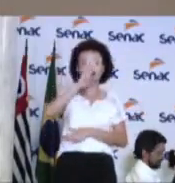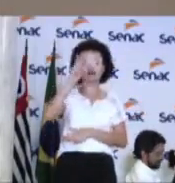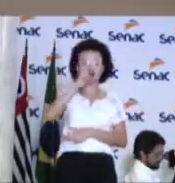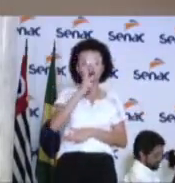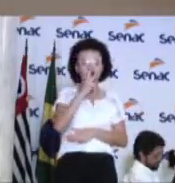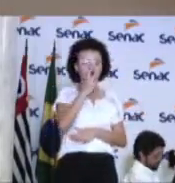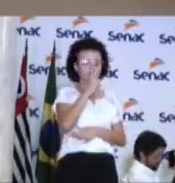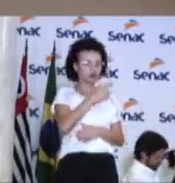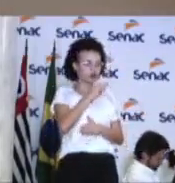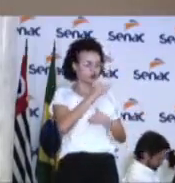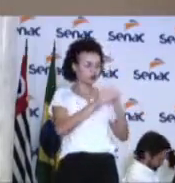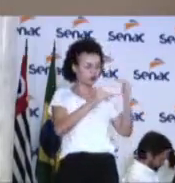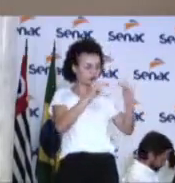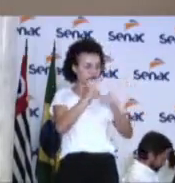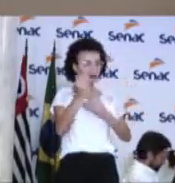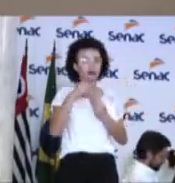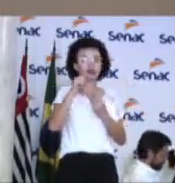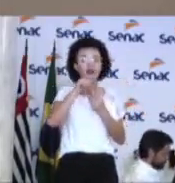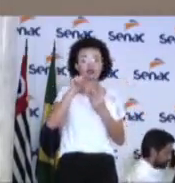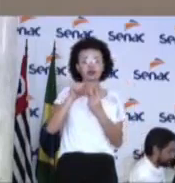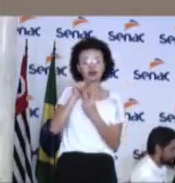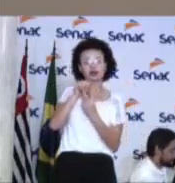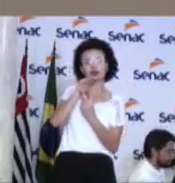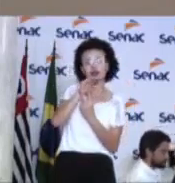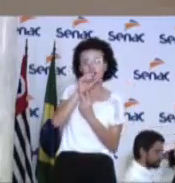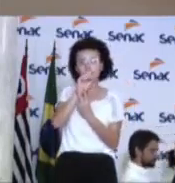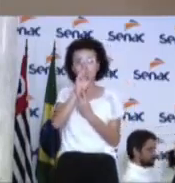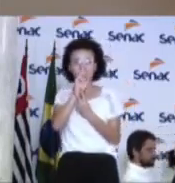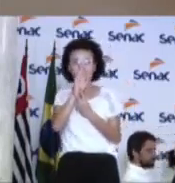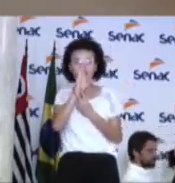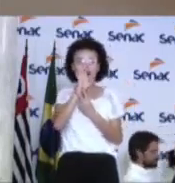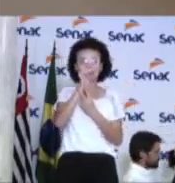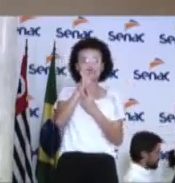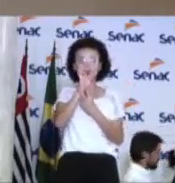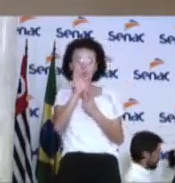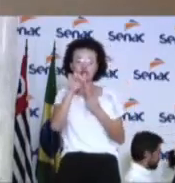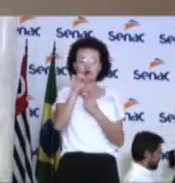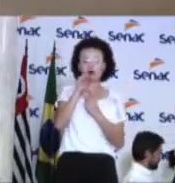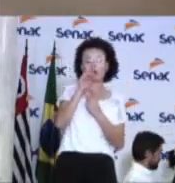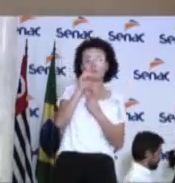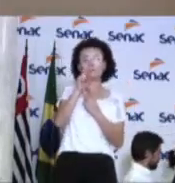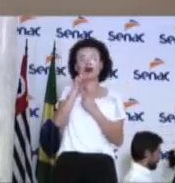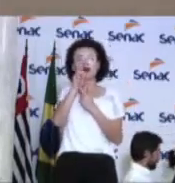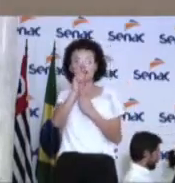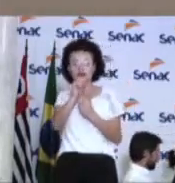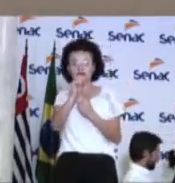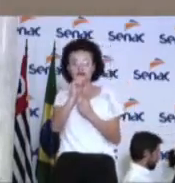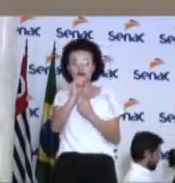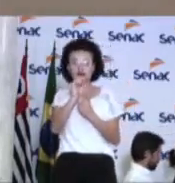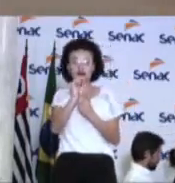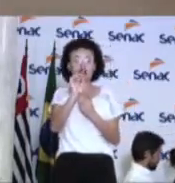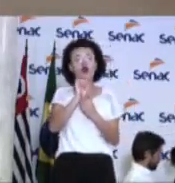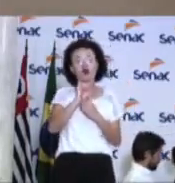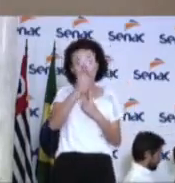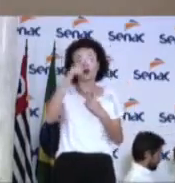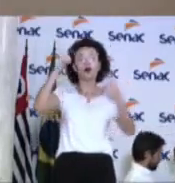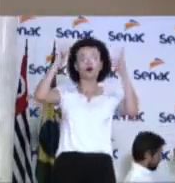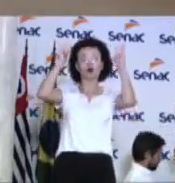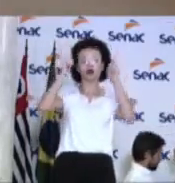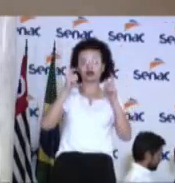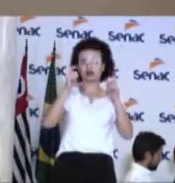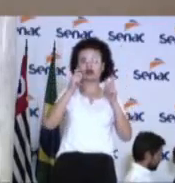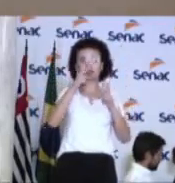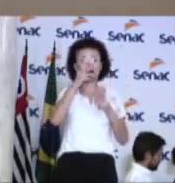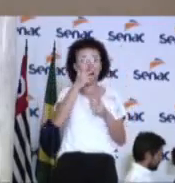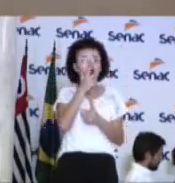até chegar nesses dois desse ano, que são o Marcelão e o Mauro. Um deles é um hater da marca, um cara que